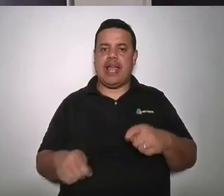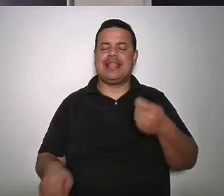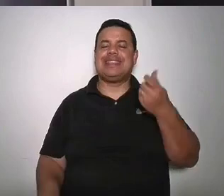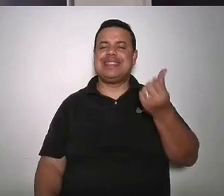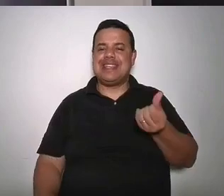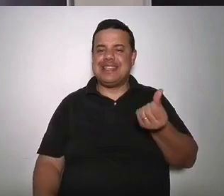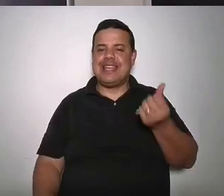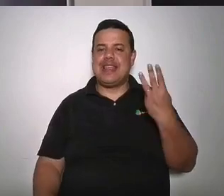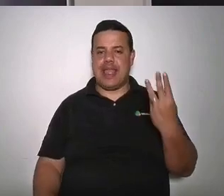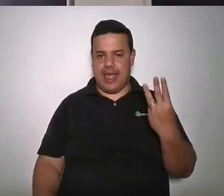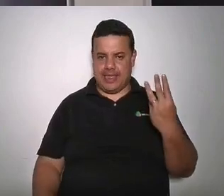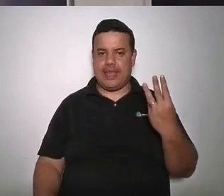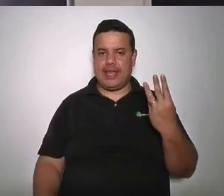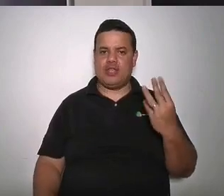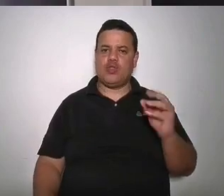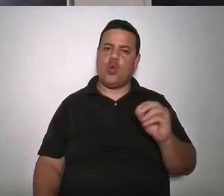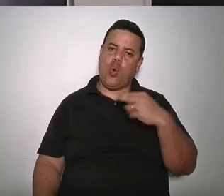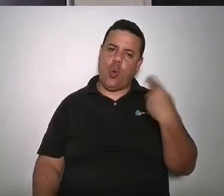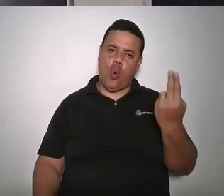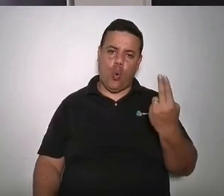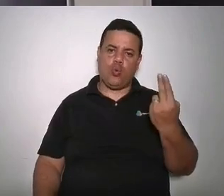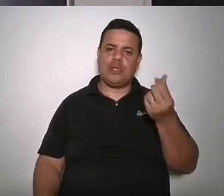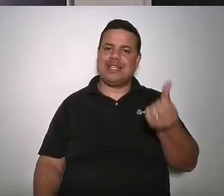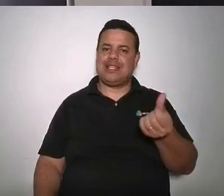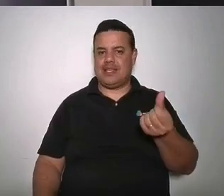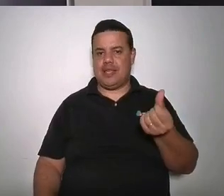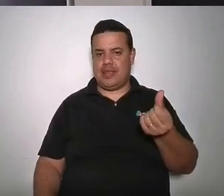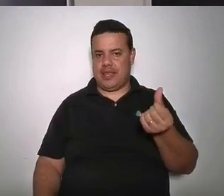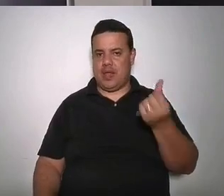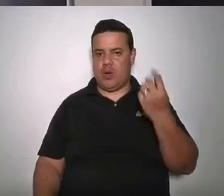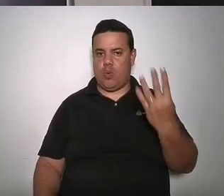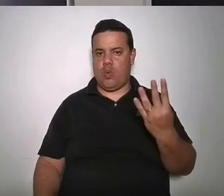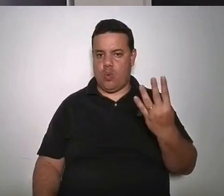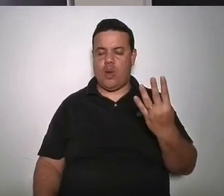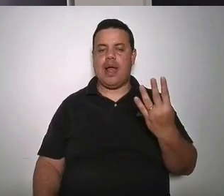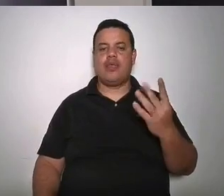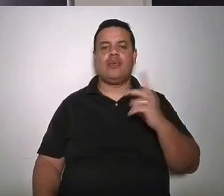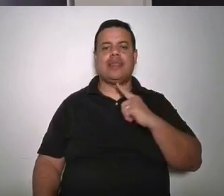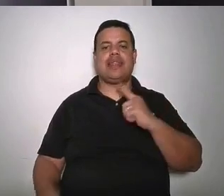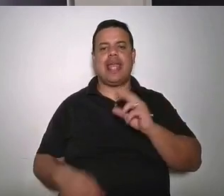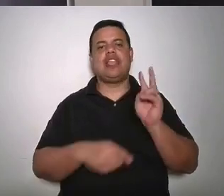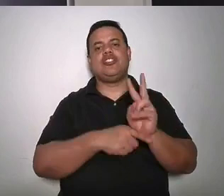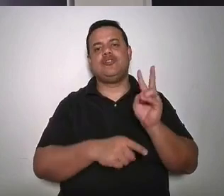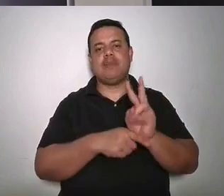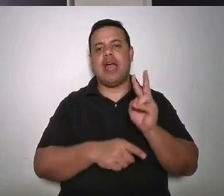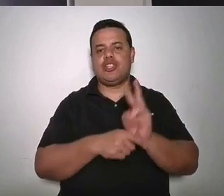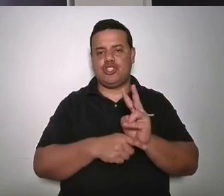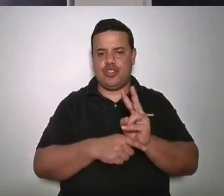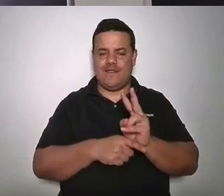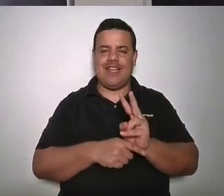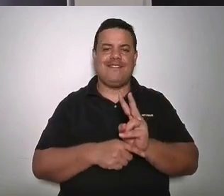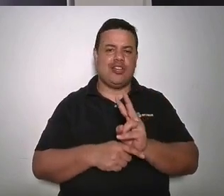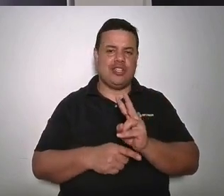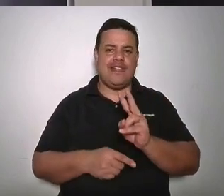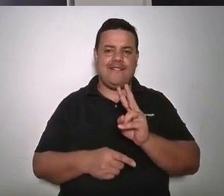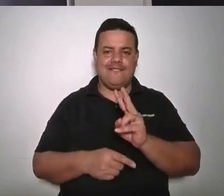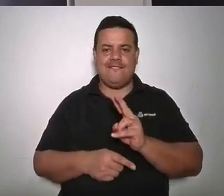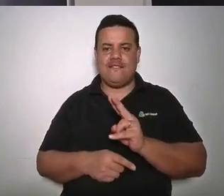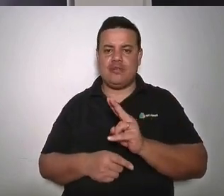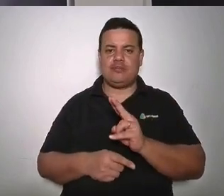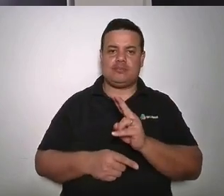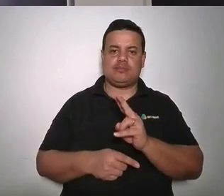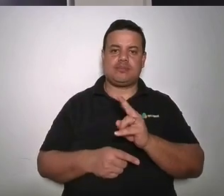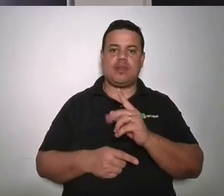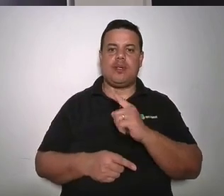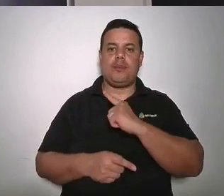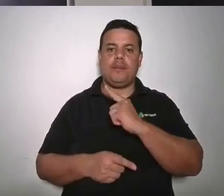63 ou 64, estimativa da compensação de renúncia. Você vai renunciar a alguma coisa do município? Por